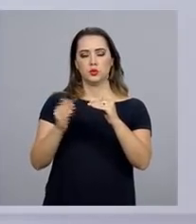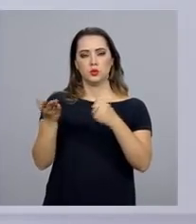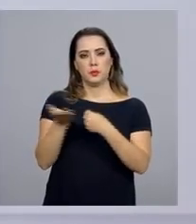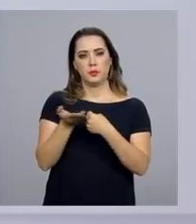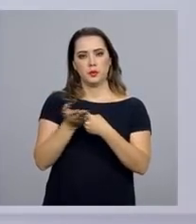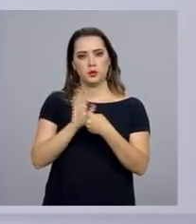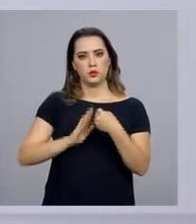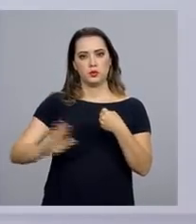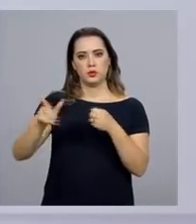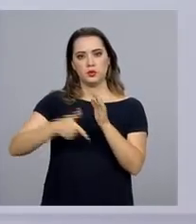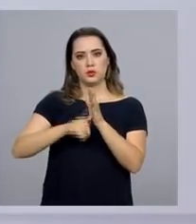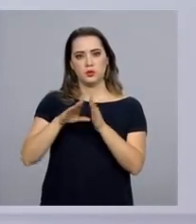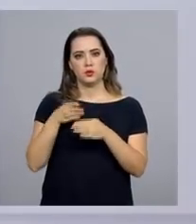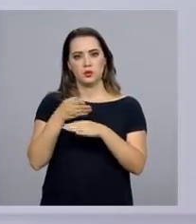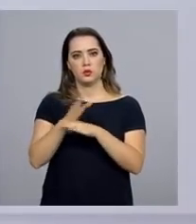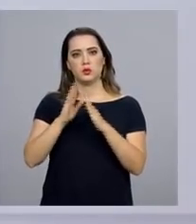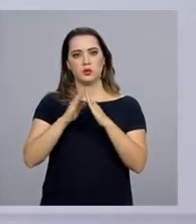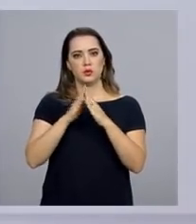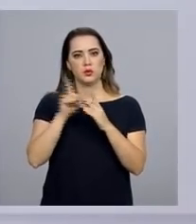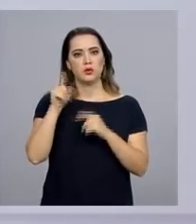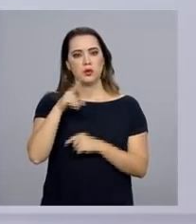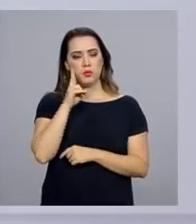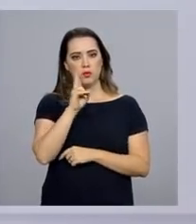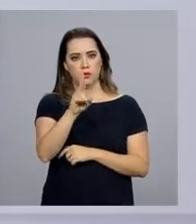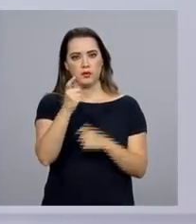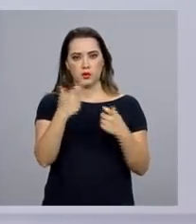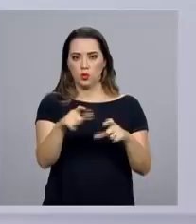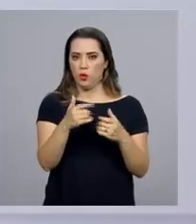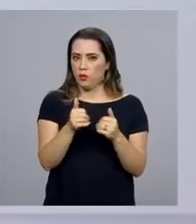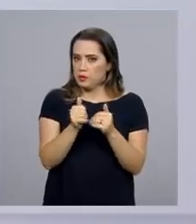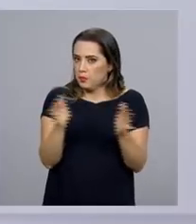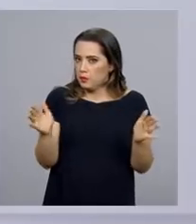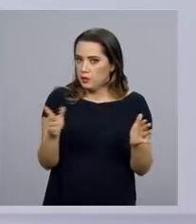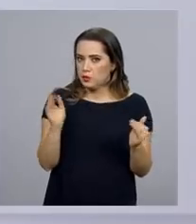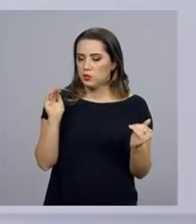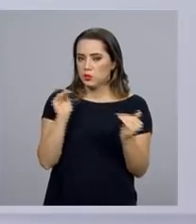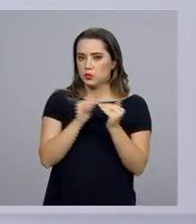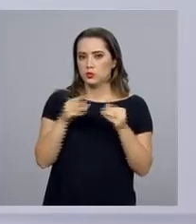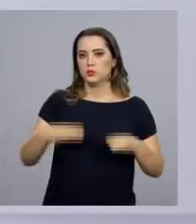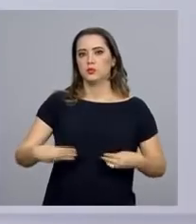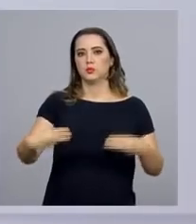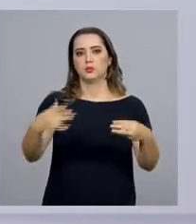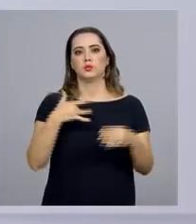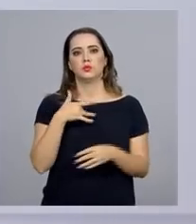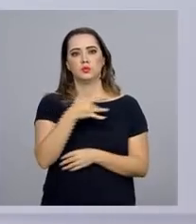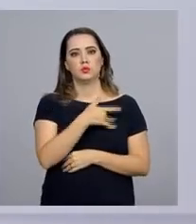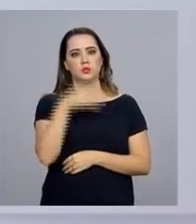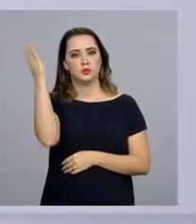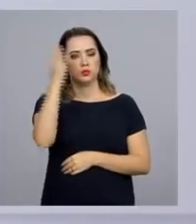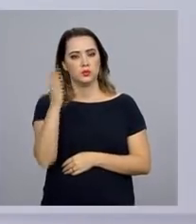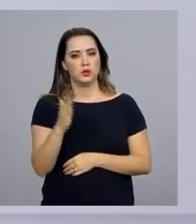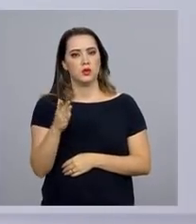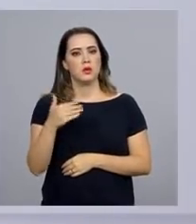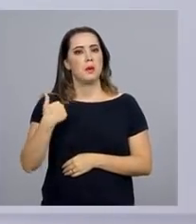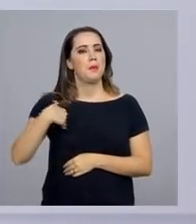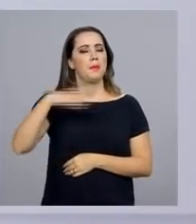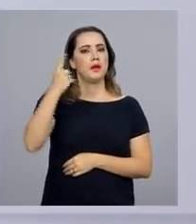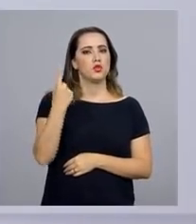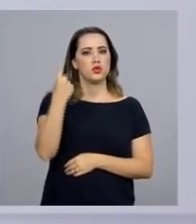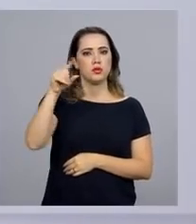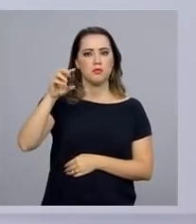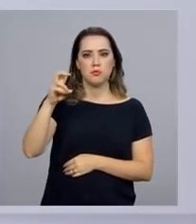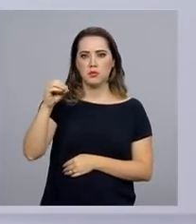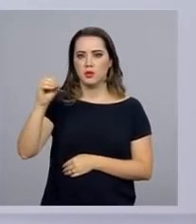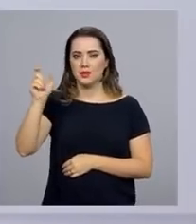antes de ir ao posto de vacinação amanhã é bom conferir se a unidade vai estar aberta de acordo com o ministério da saúde o brasil tem mais de 1.500